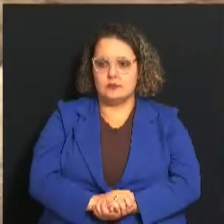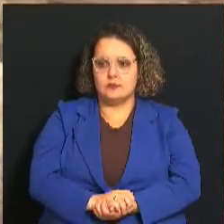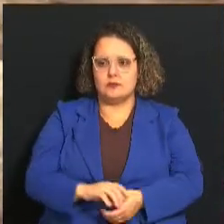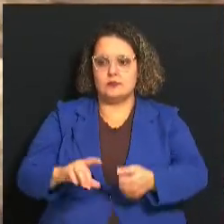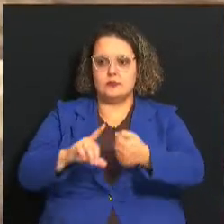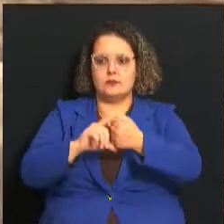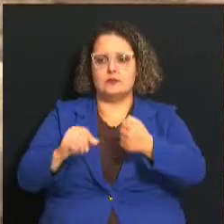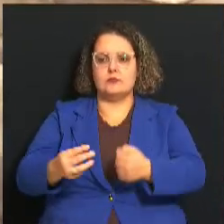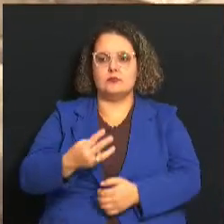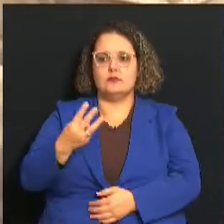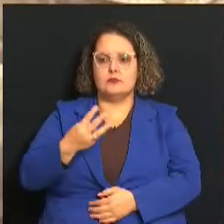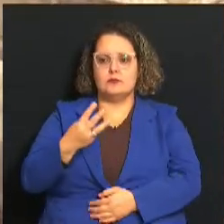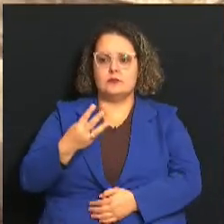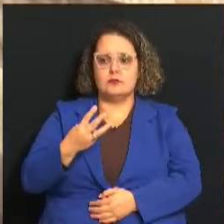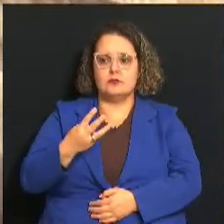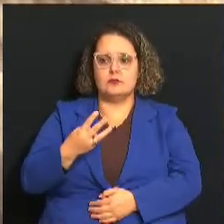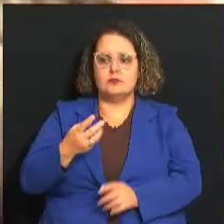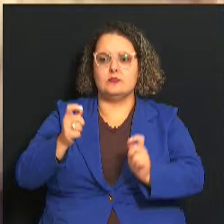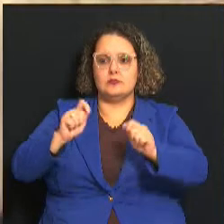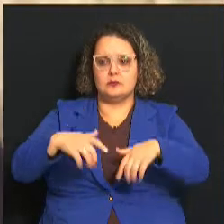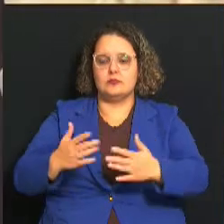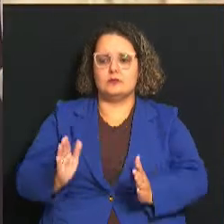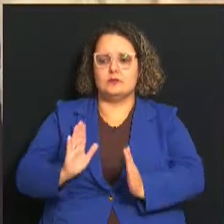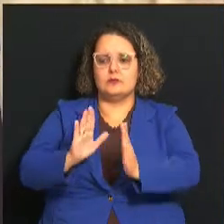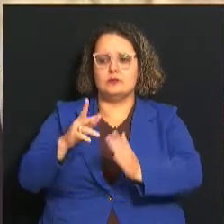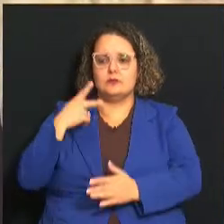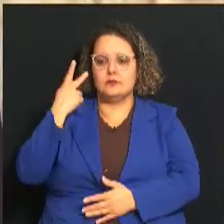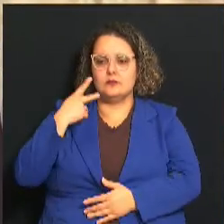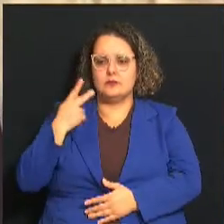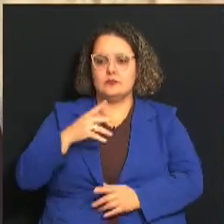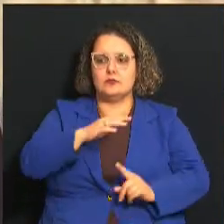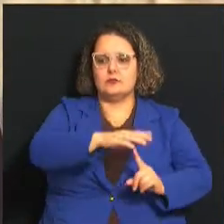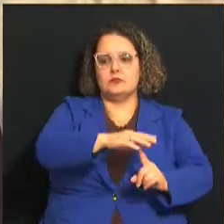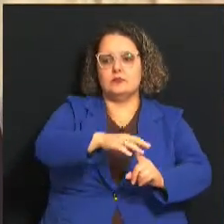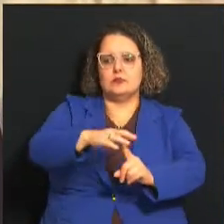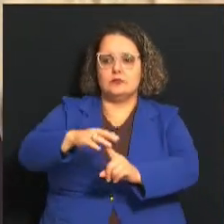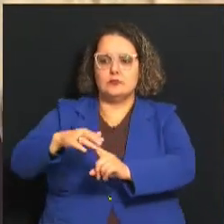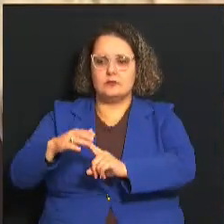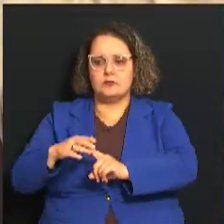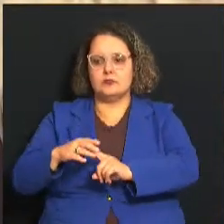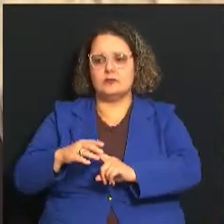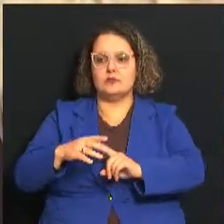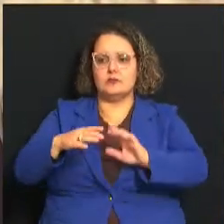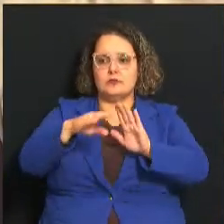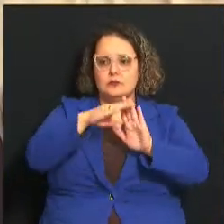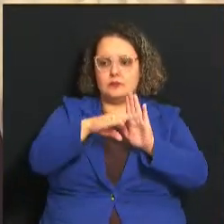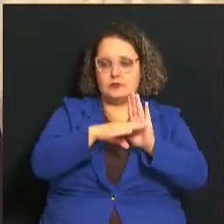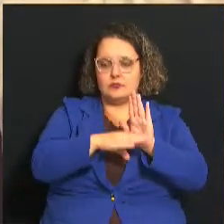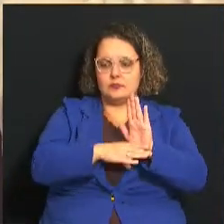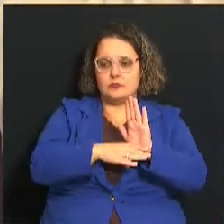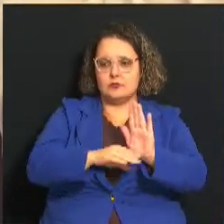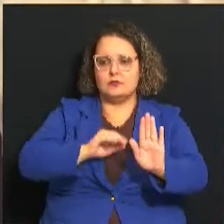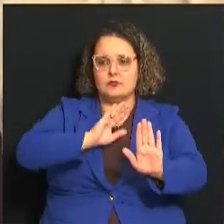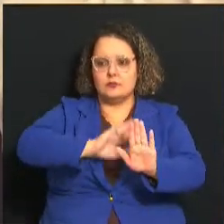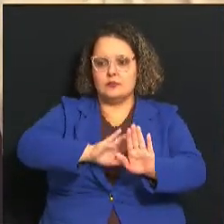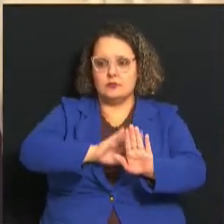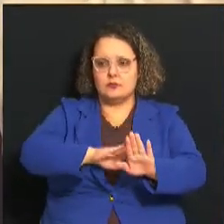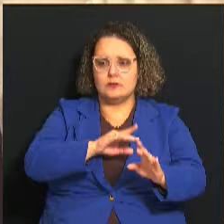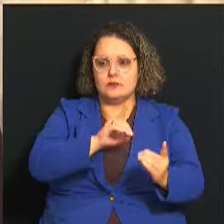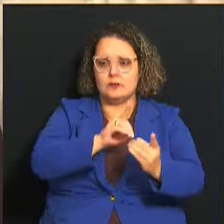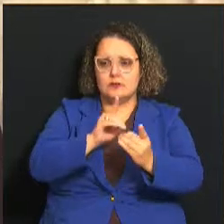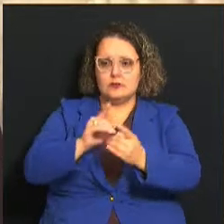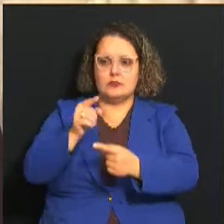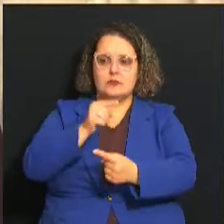3º. Compete à Frente Parlamentar Ambientalista as seguintes iniciativas para atendimento do seu